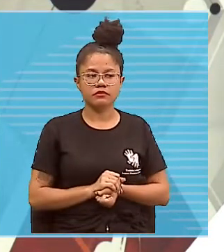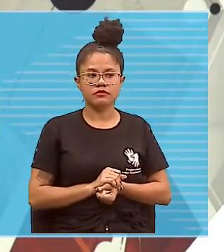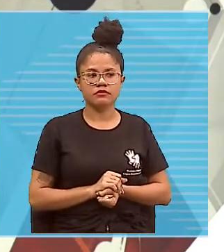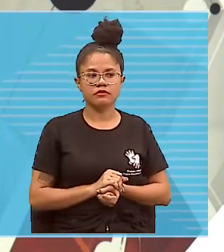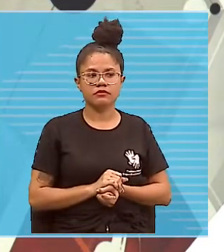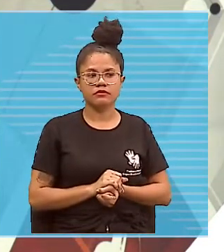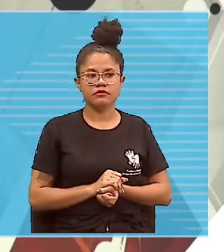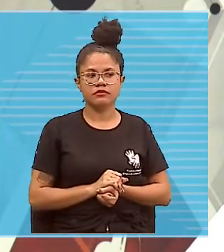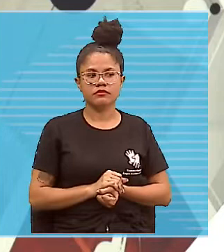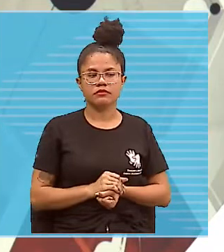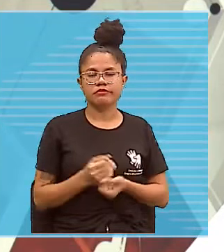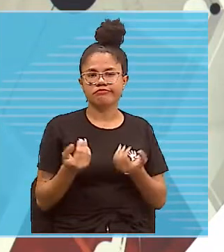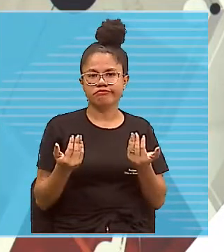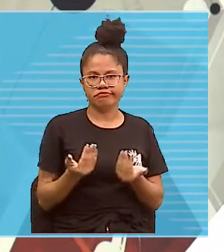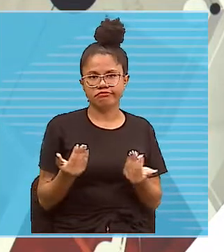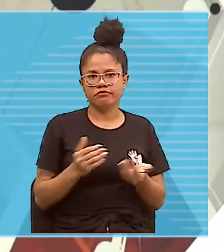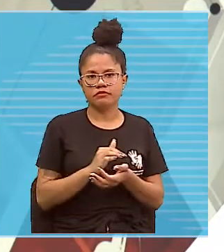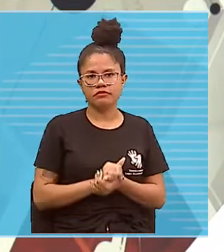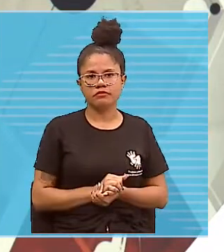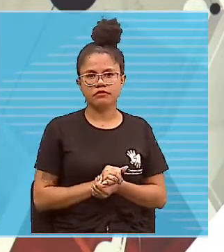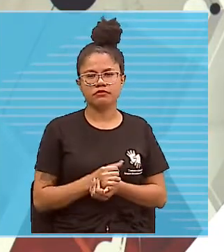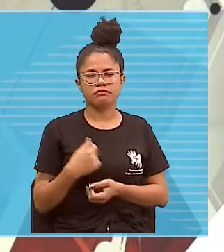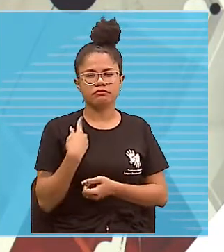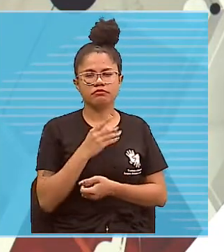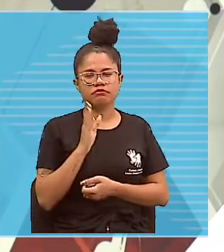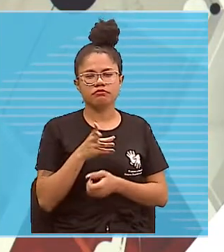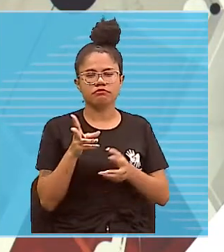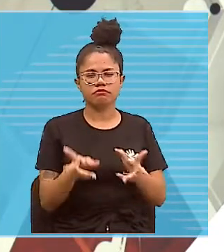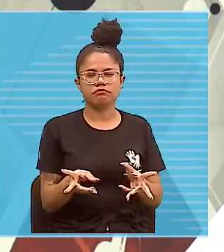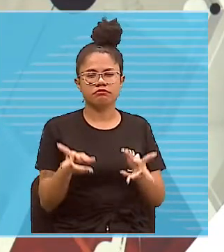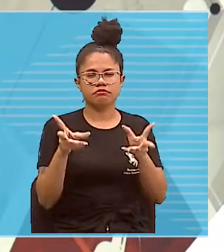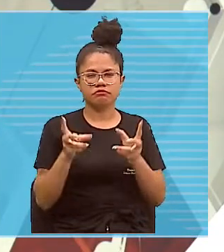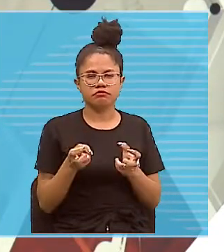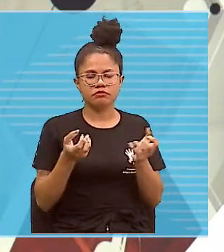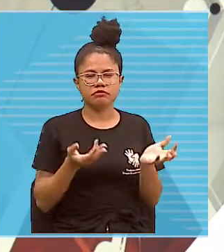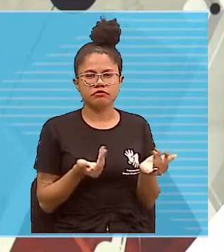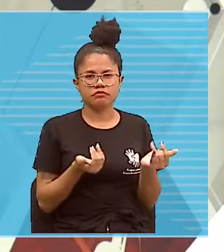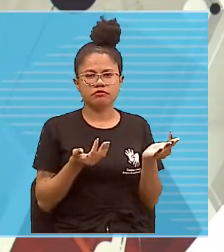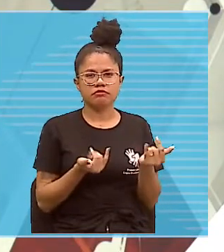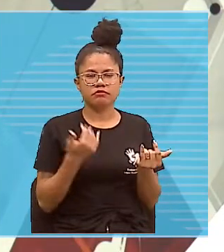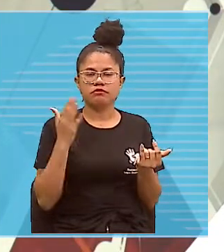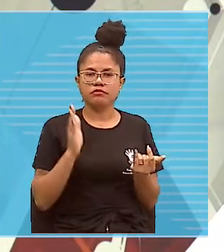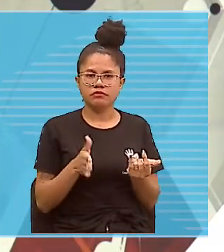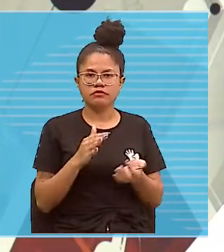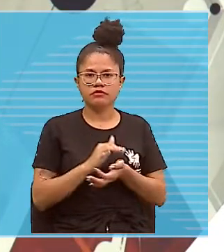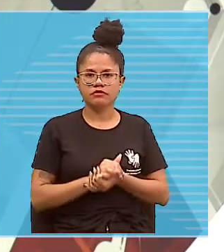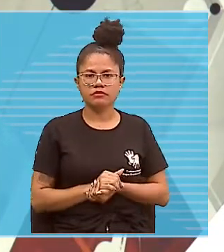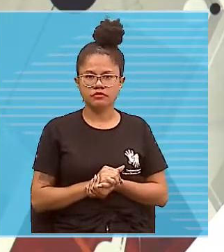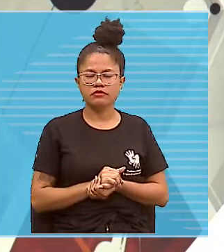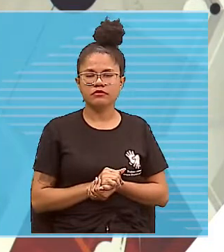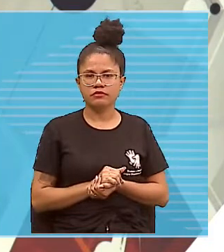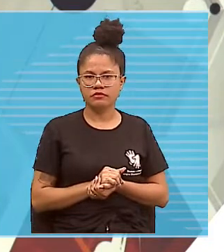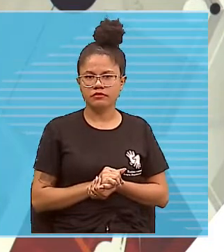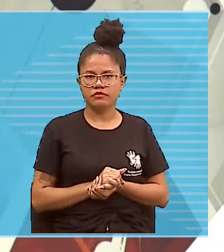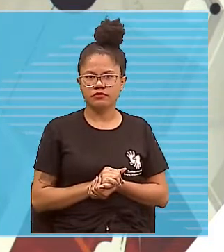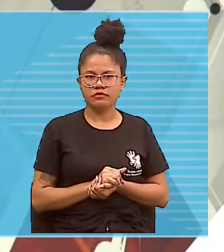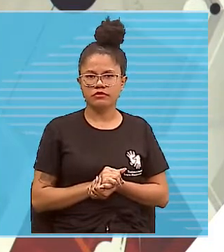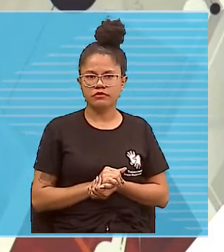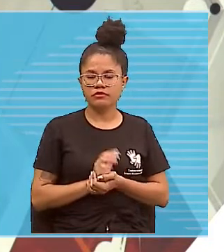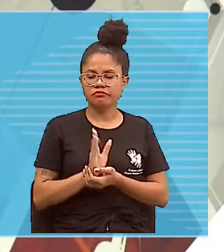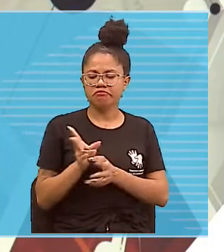vejo, os jovens estão tão à frente das discussões que às vezes eu me deparo conversando sobre consciência de classe